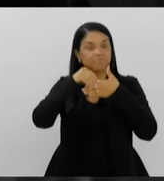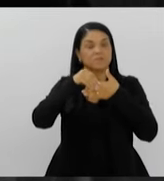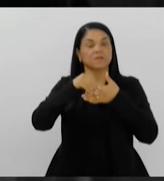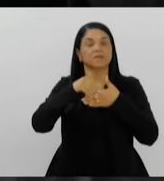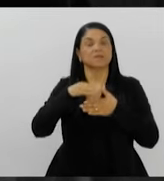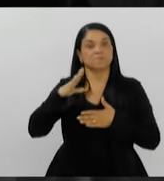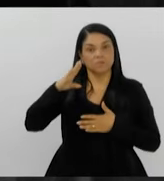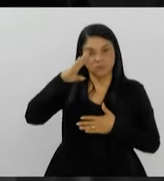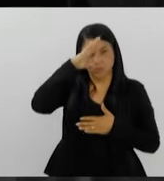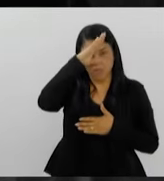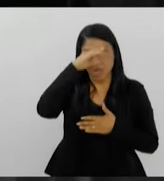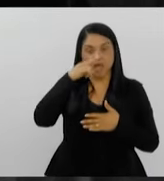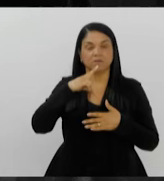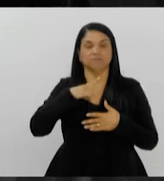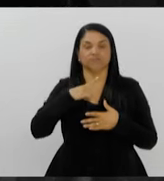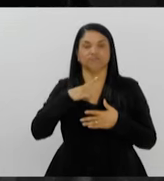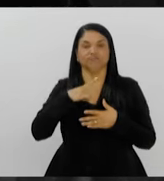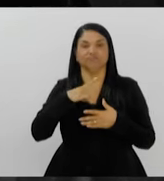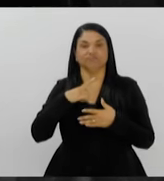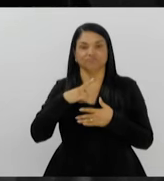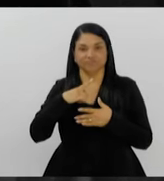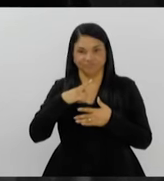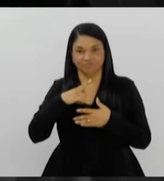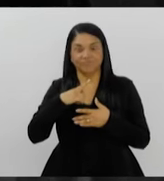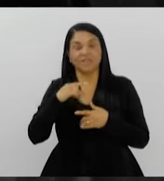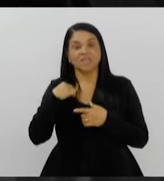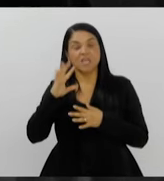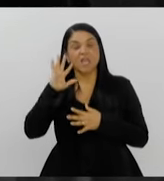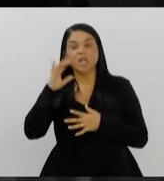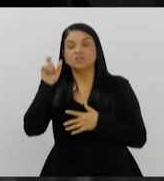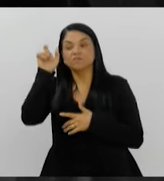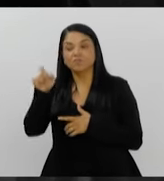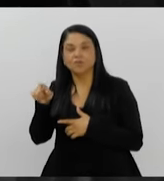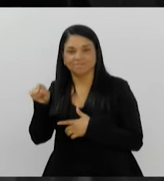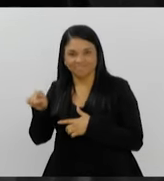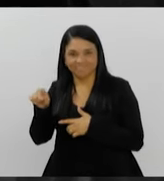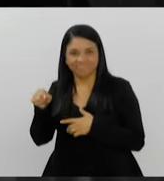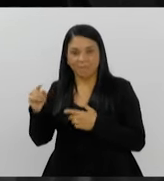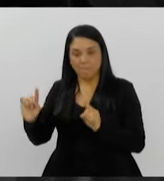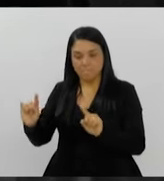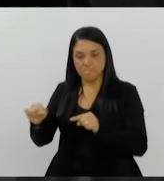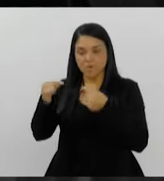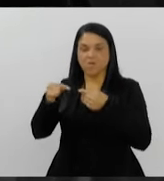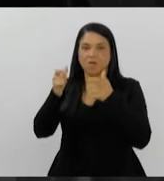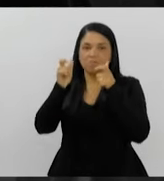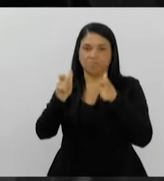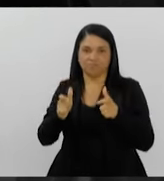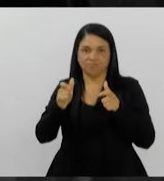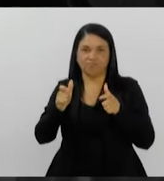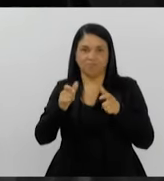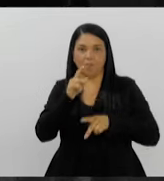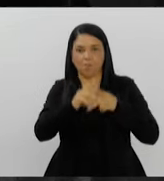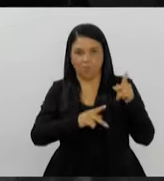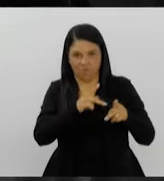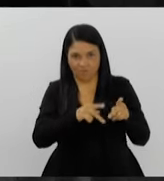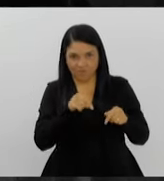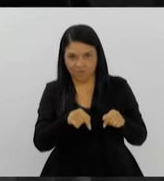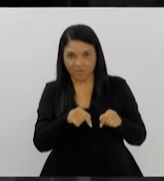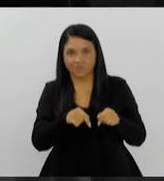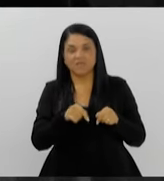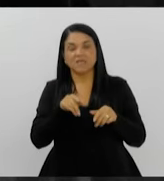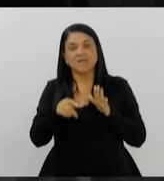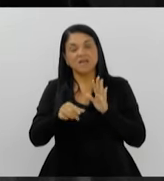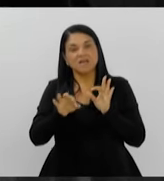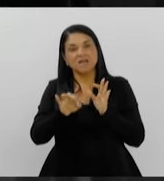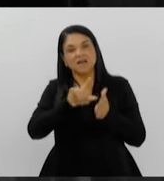bolsonaro Patriotas conservadores e resolveu ir afrontar naquela localidade ele fez tudo premeditado ele convocou